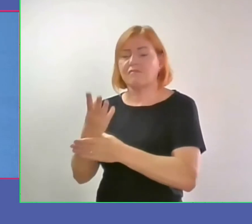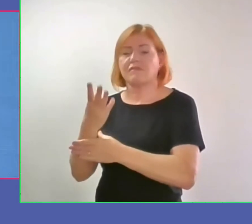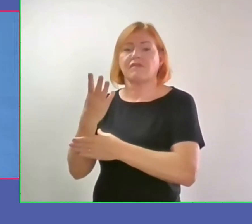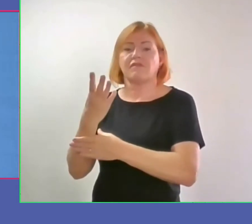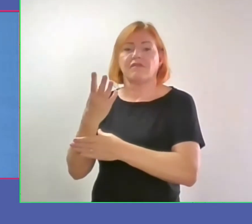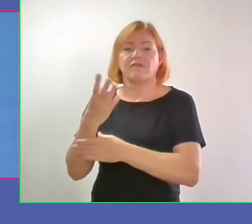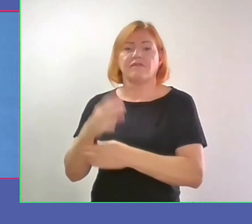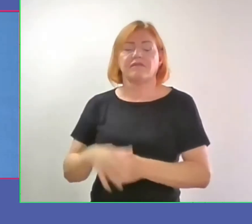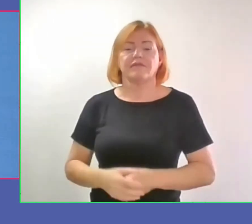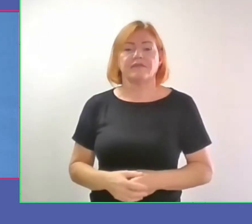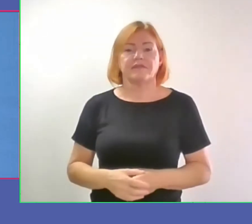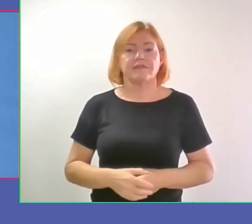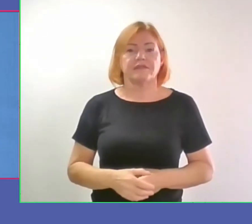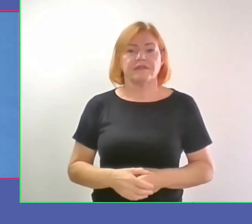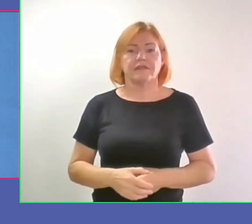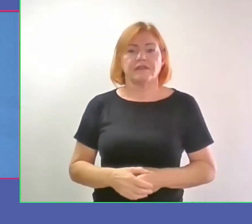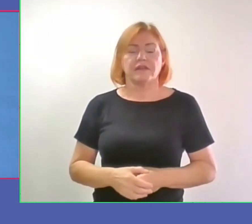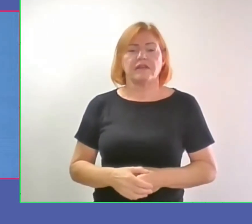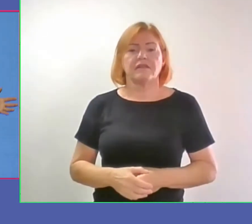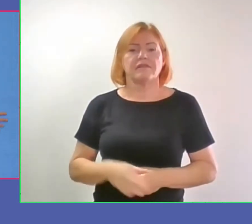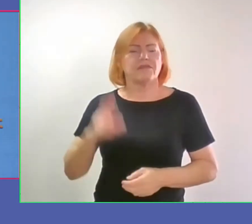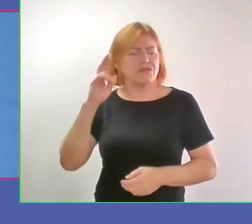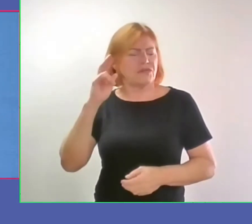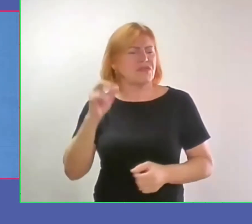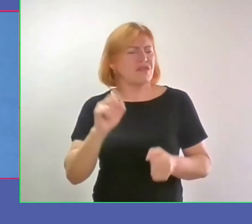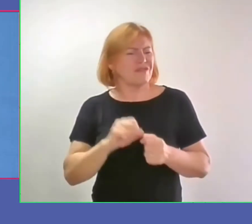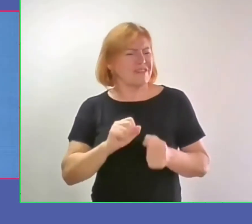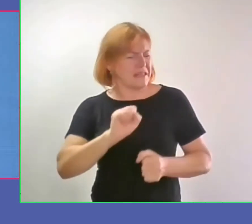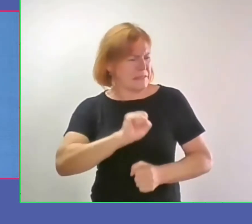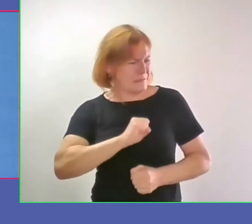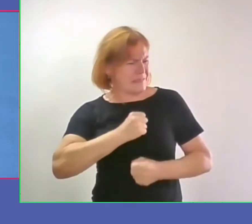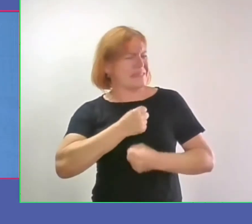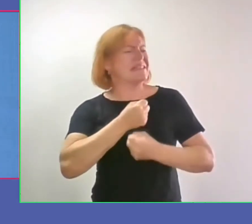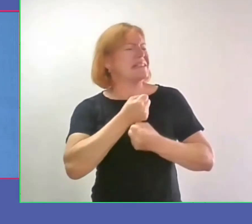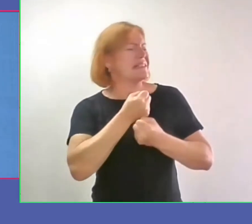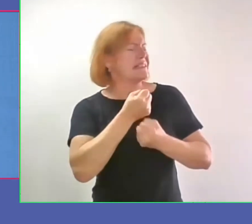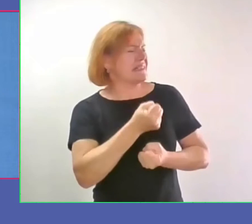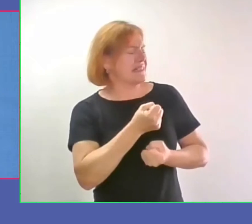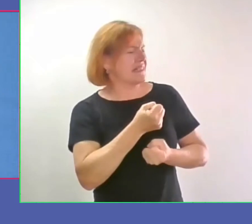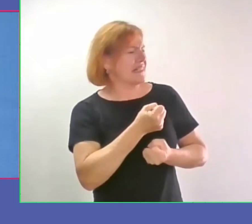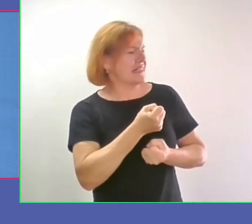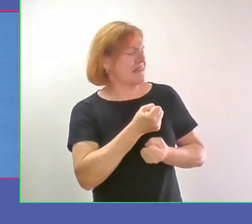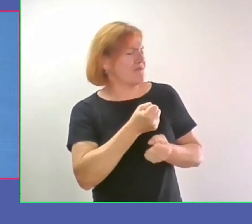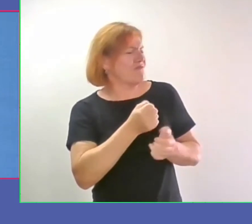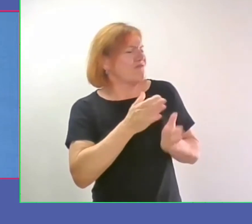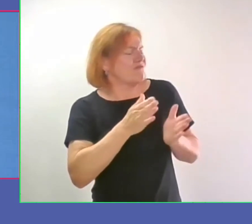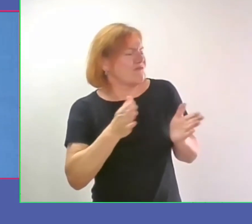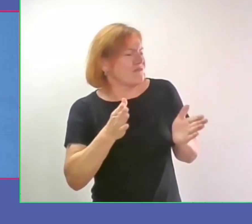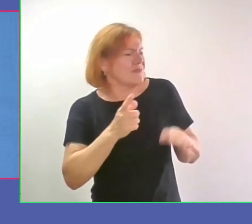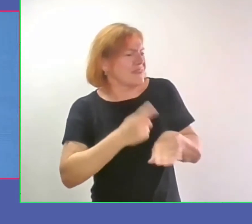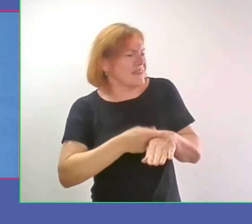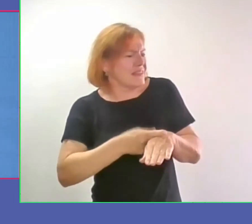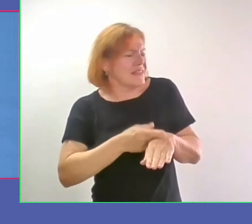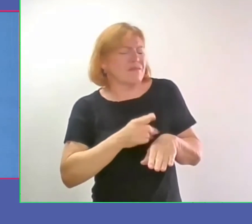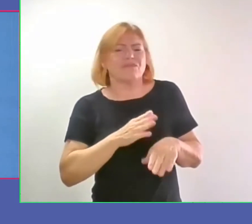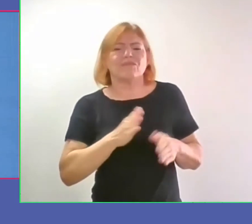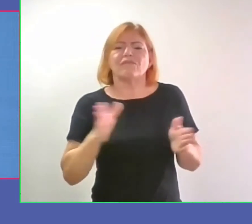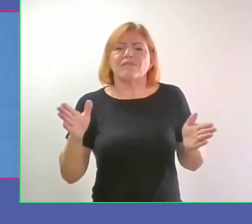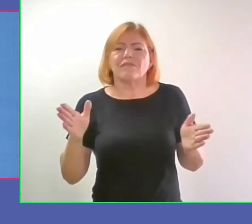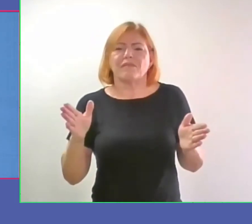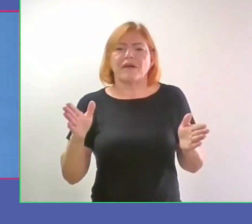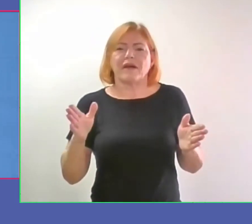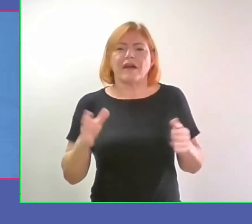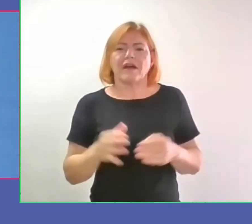indignado conosco, com esse mundo que está totalmente debaixo da maldição e